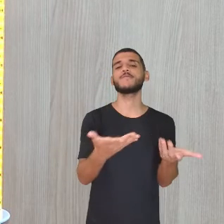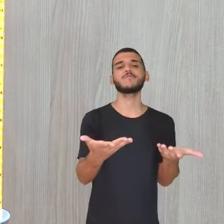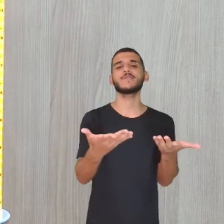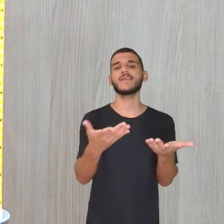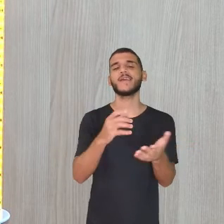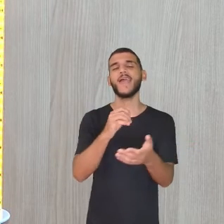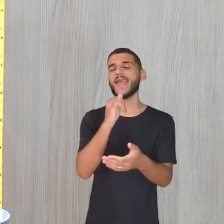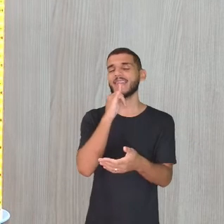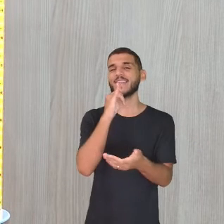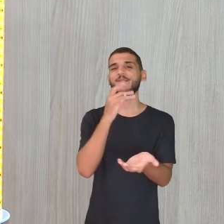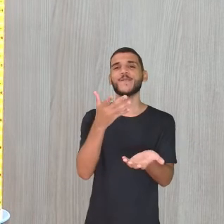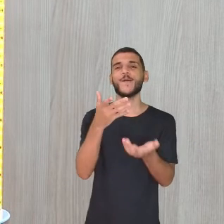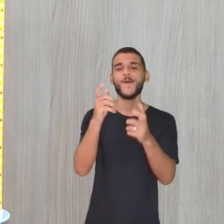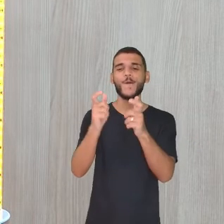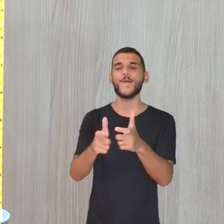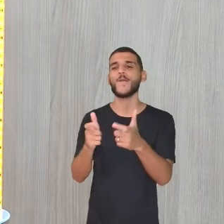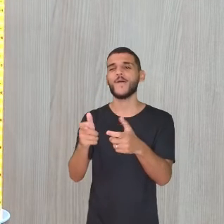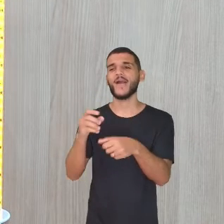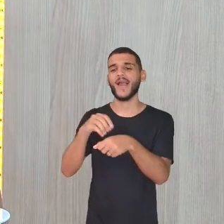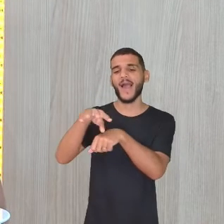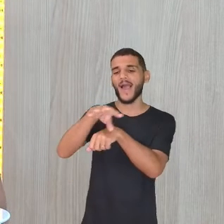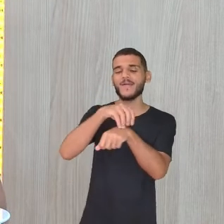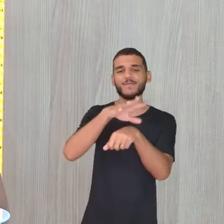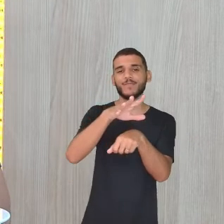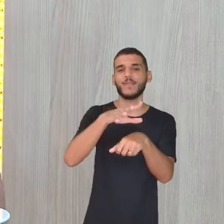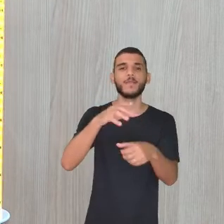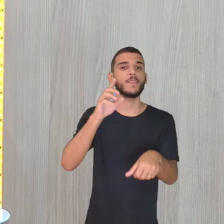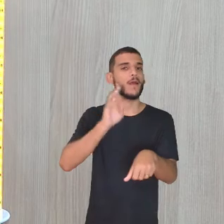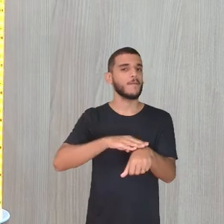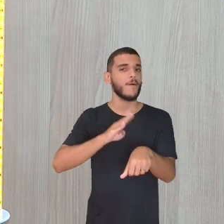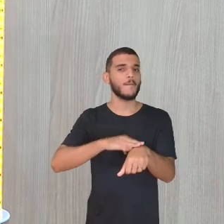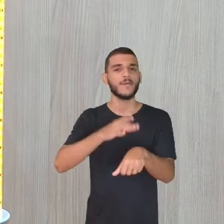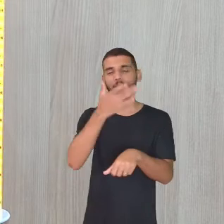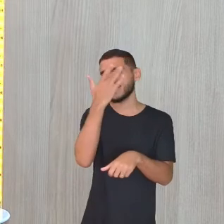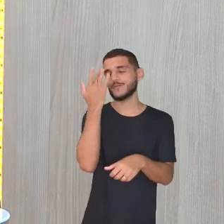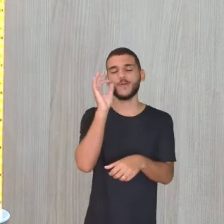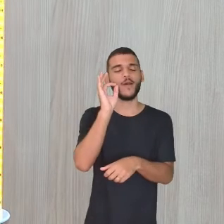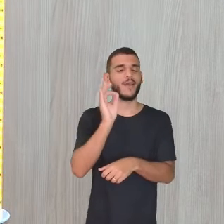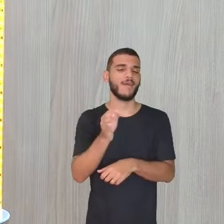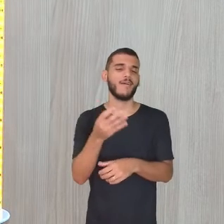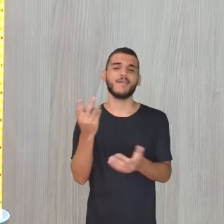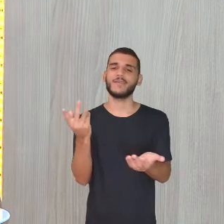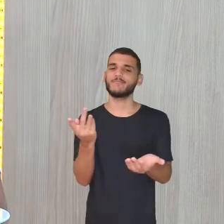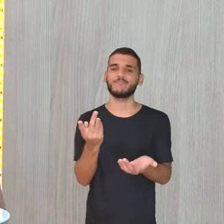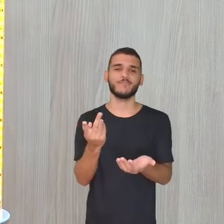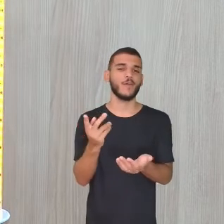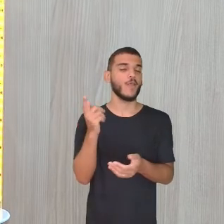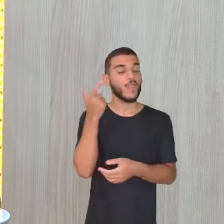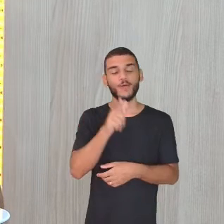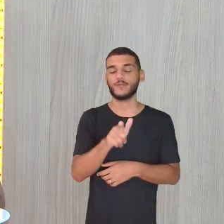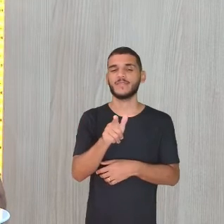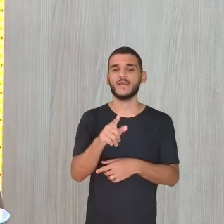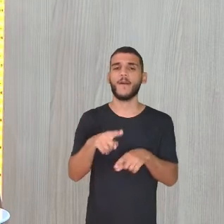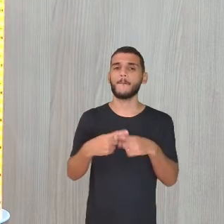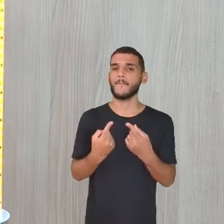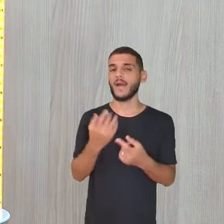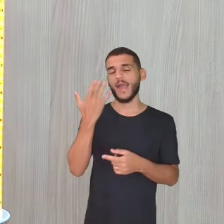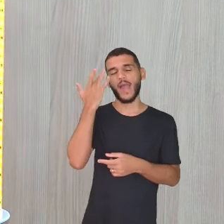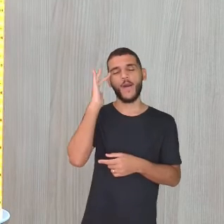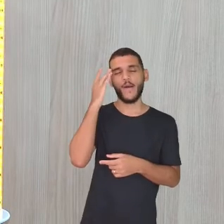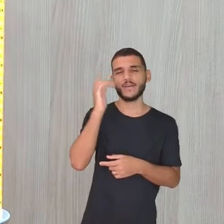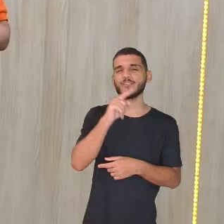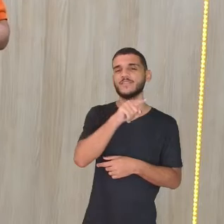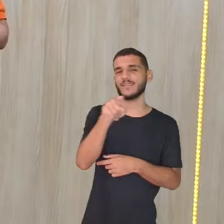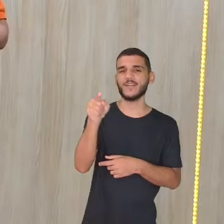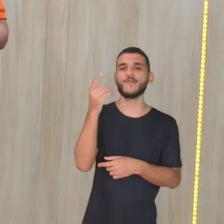entrevista veiculada. No momento, ninguém acertou, não. Mas eu acho que, pelo que você falou, já dá para... Pois